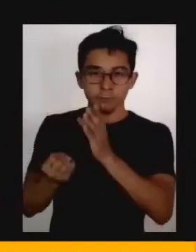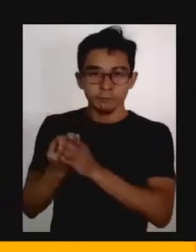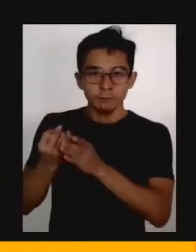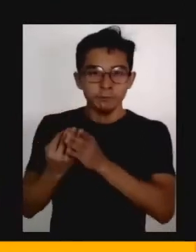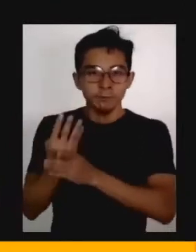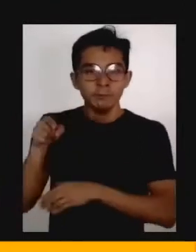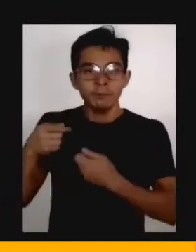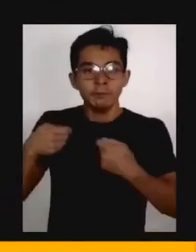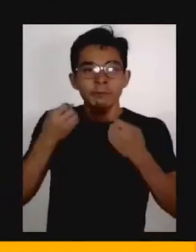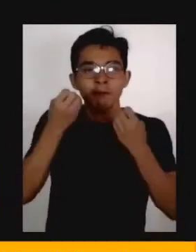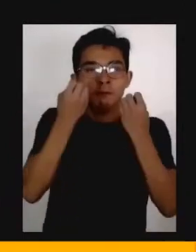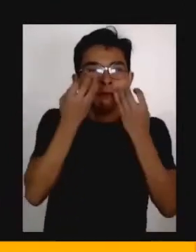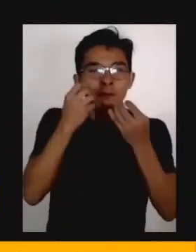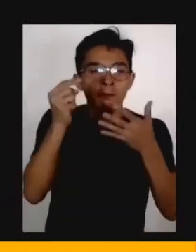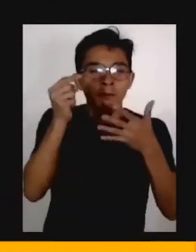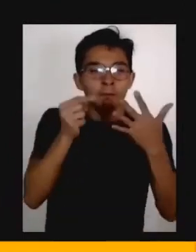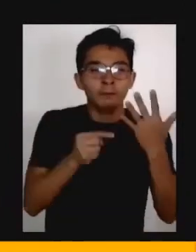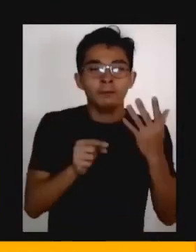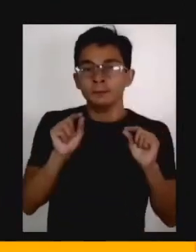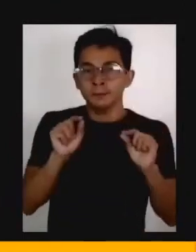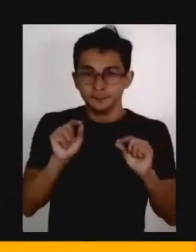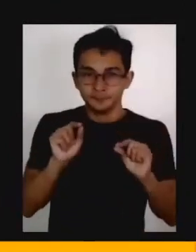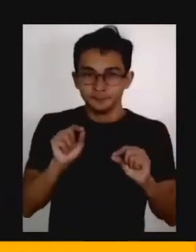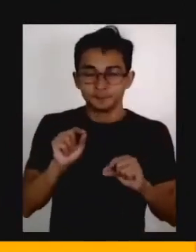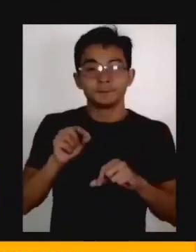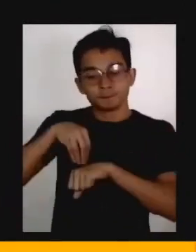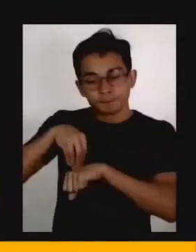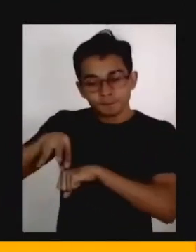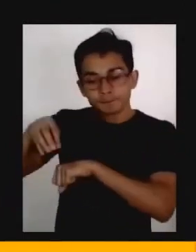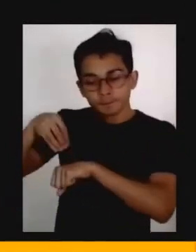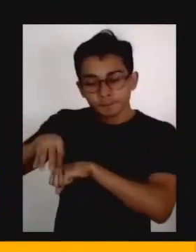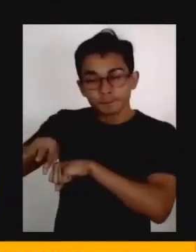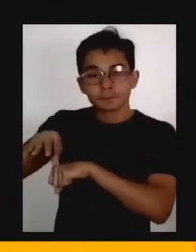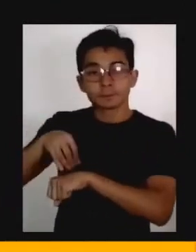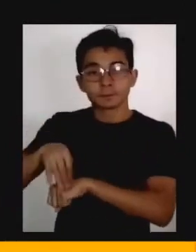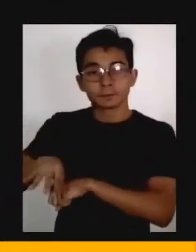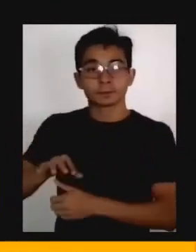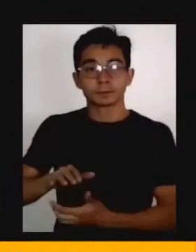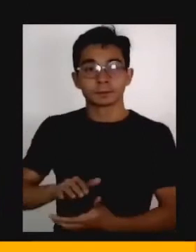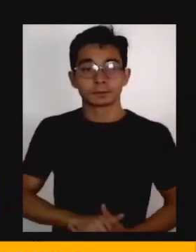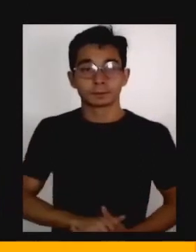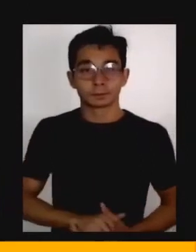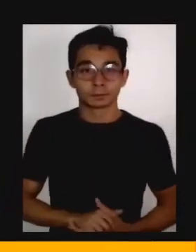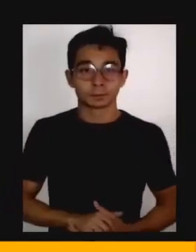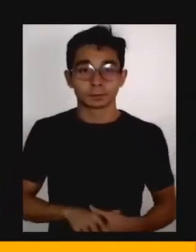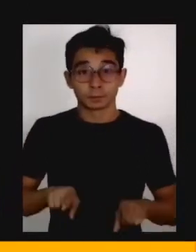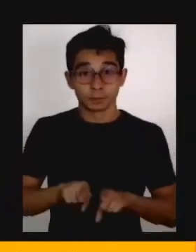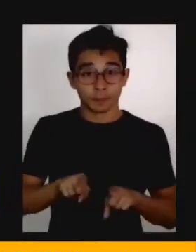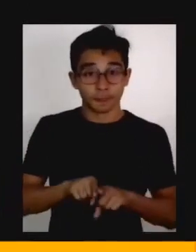É a ativação desse influenciador de forma